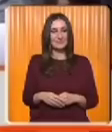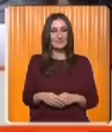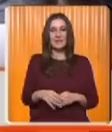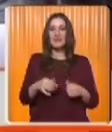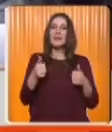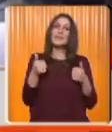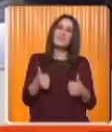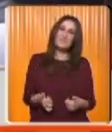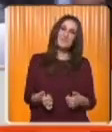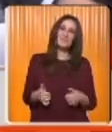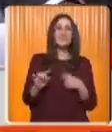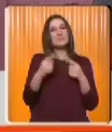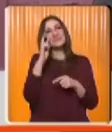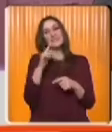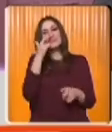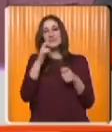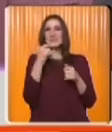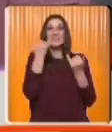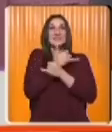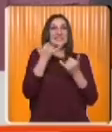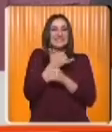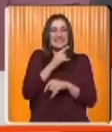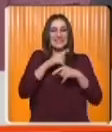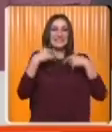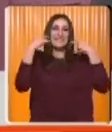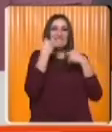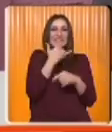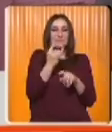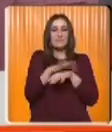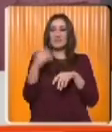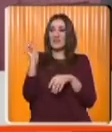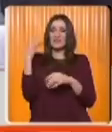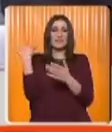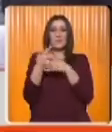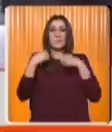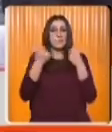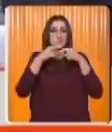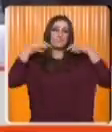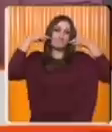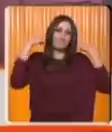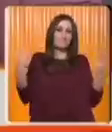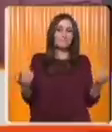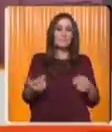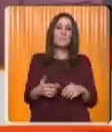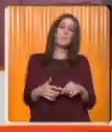É tão bom. É tão bom depois ver as pessoas a ficarem felizes à conta de um sorriso que há muitos anos não têm, não é? É verdade.